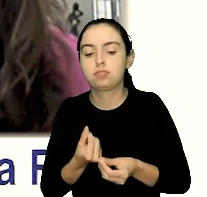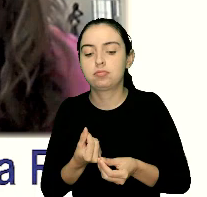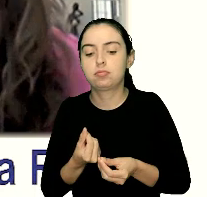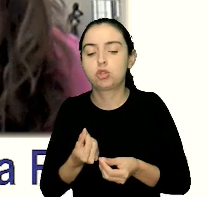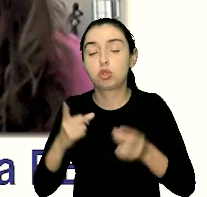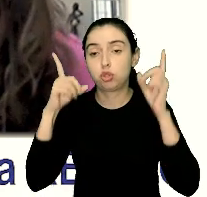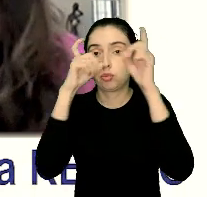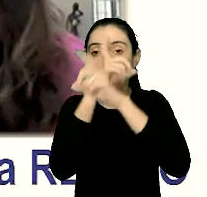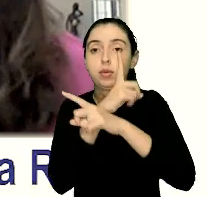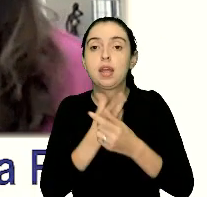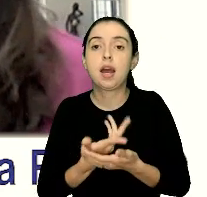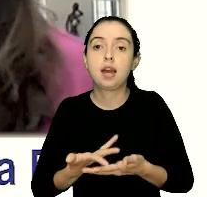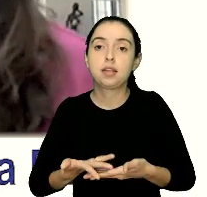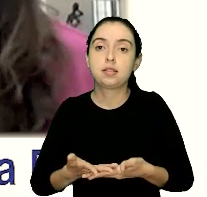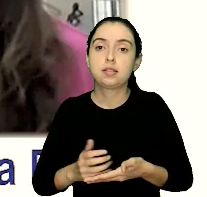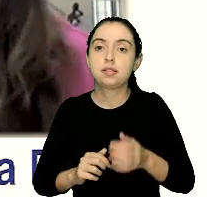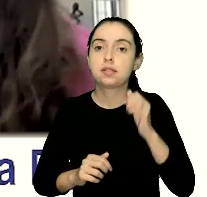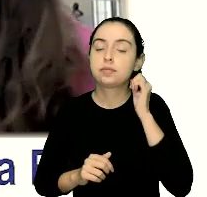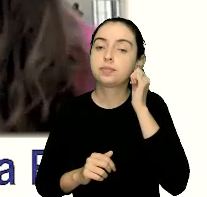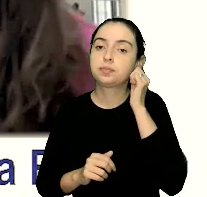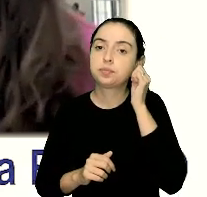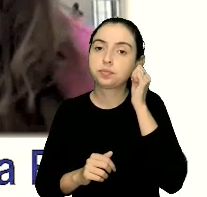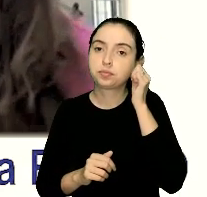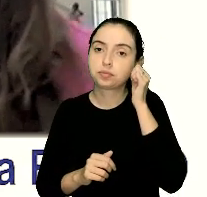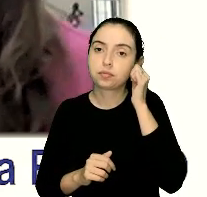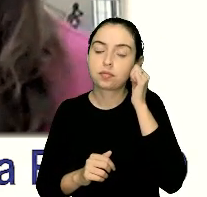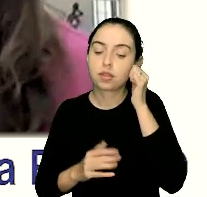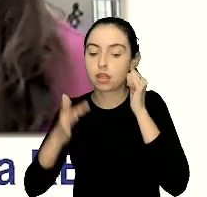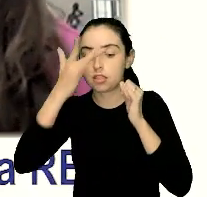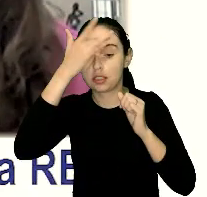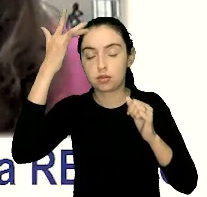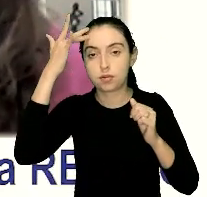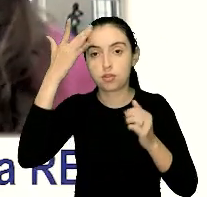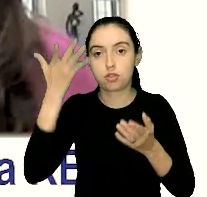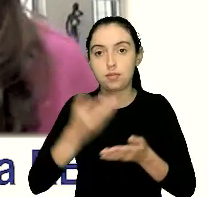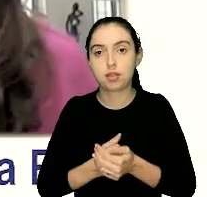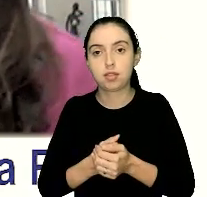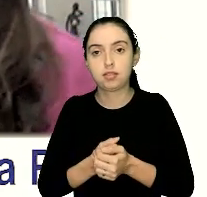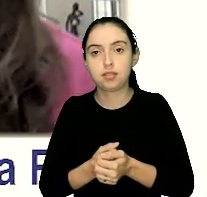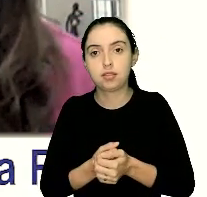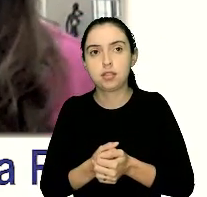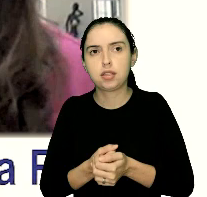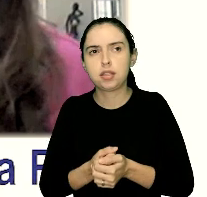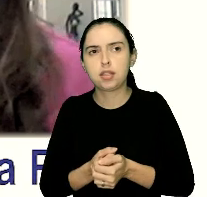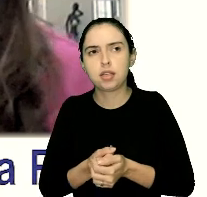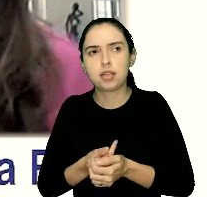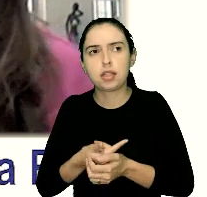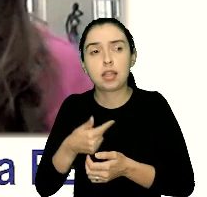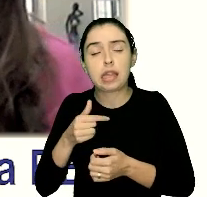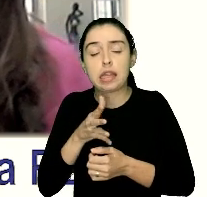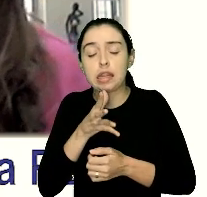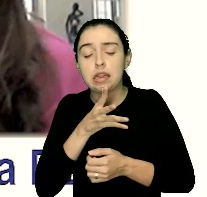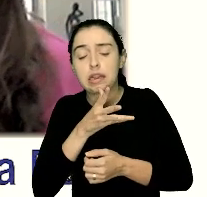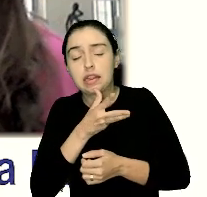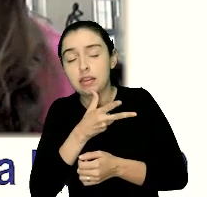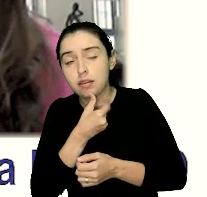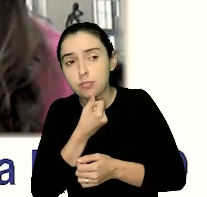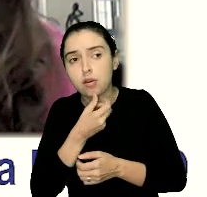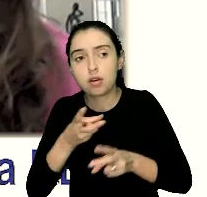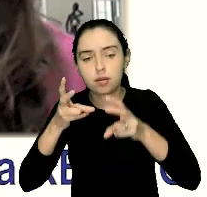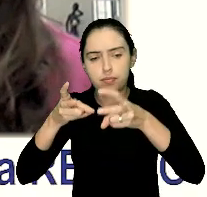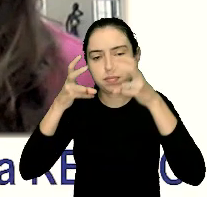com relação ao aspecto mental são tardiamente percebidos pela própria pessoa, pelos colegas,